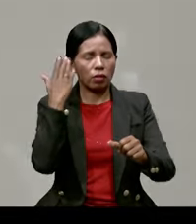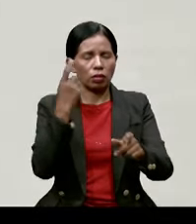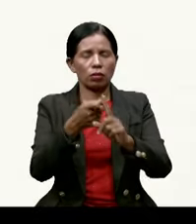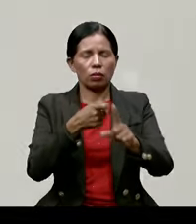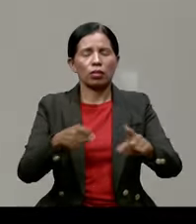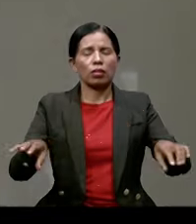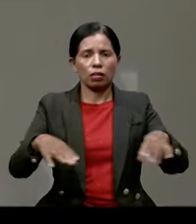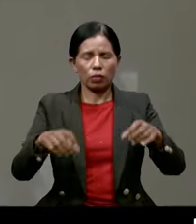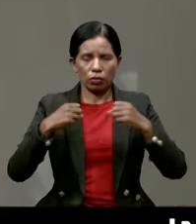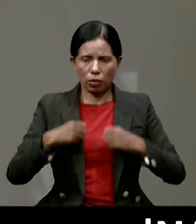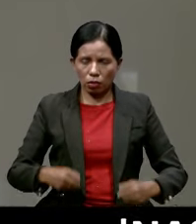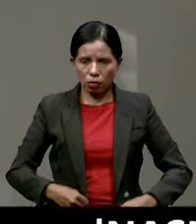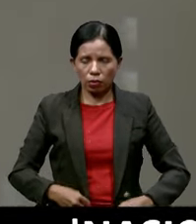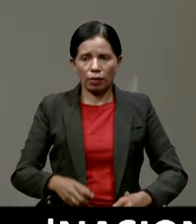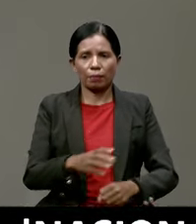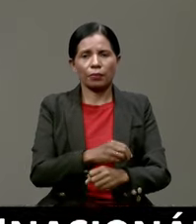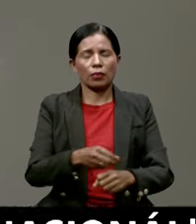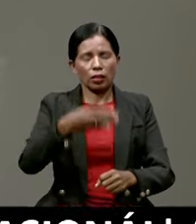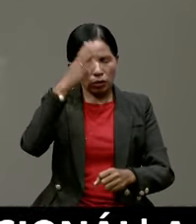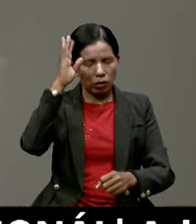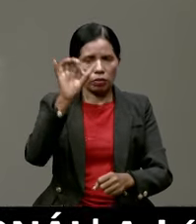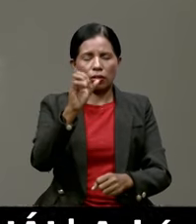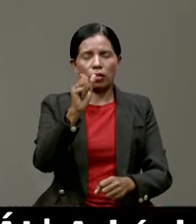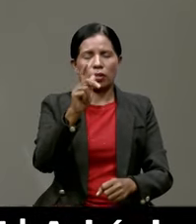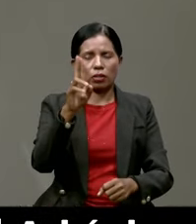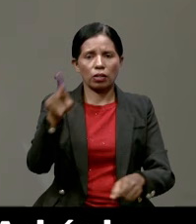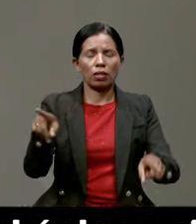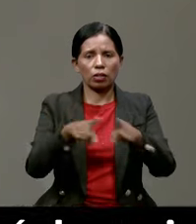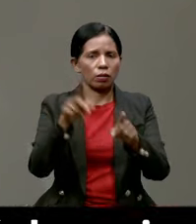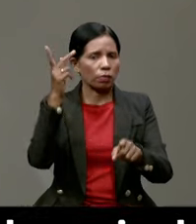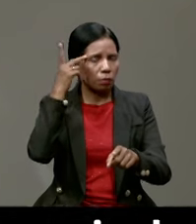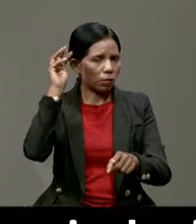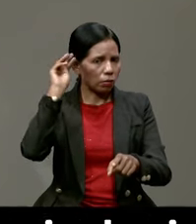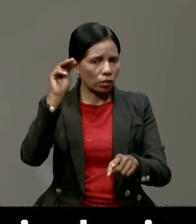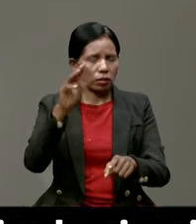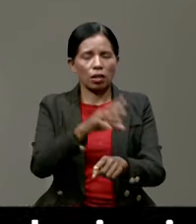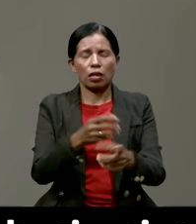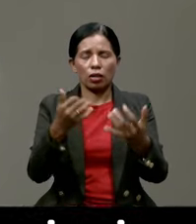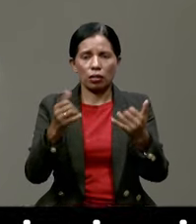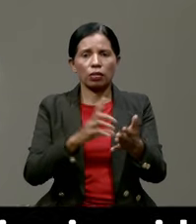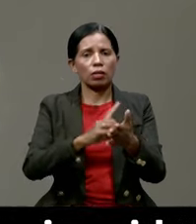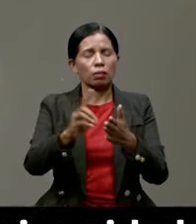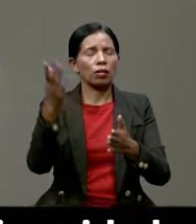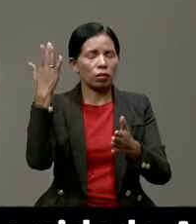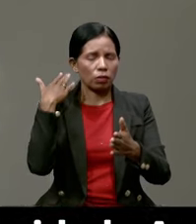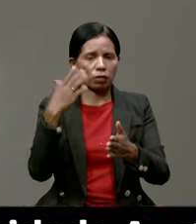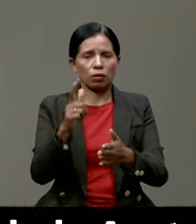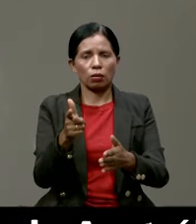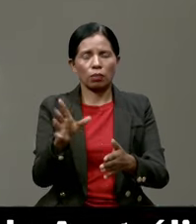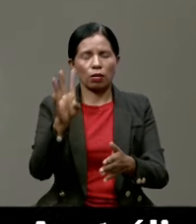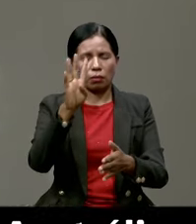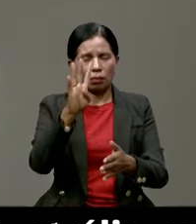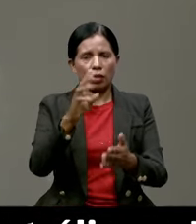saúde rahu vice primeiro ministro senhor Francisco Carvalho Lai hanesan primeiro ministro interino e a semana kotuk e de 24